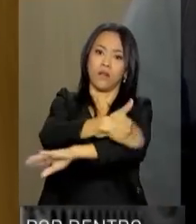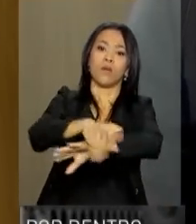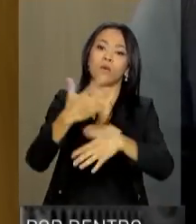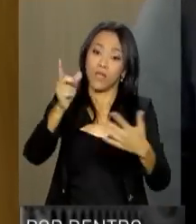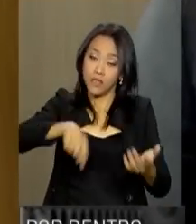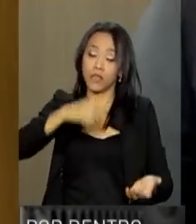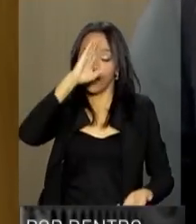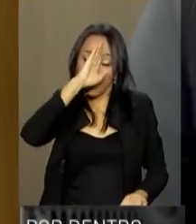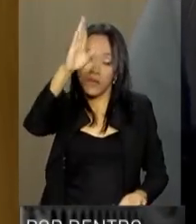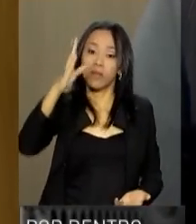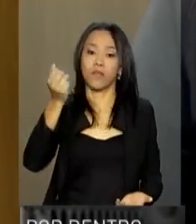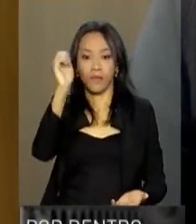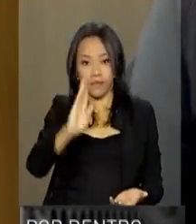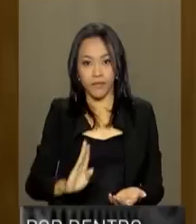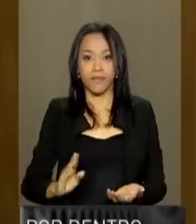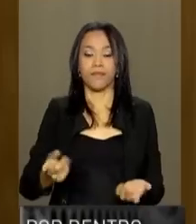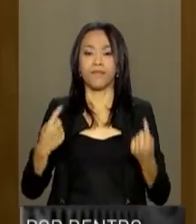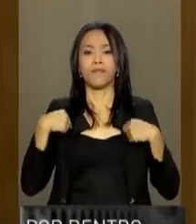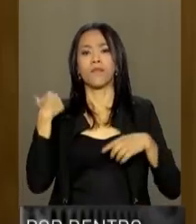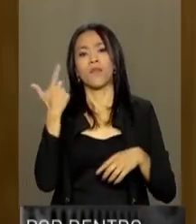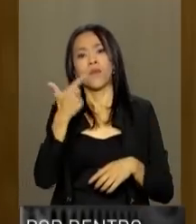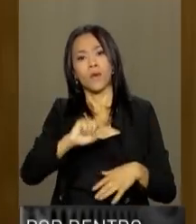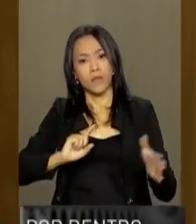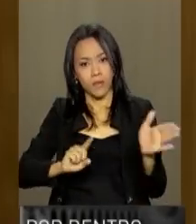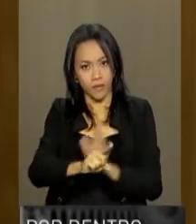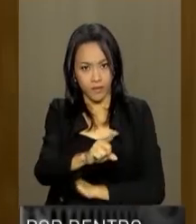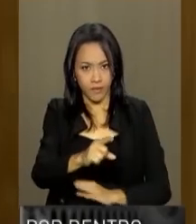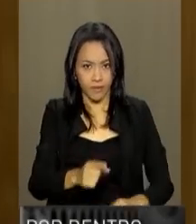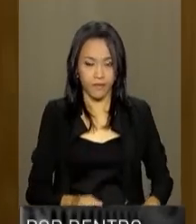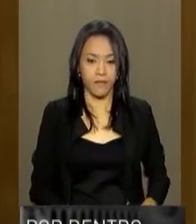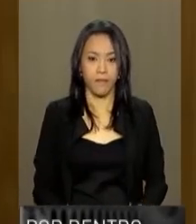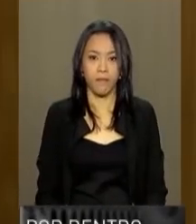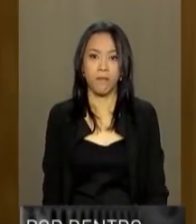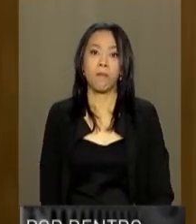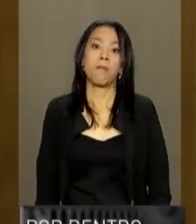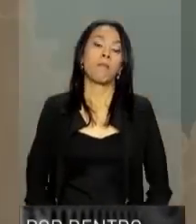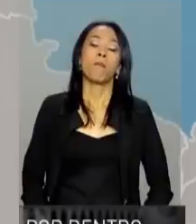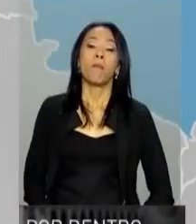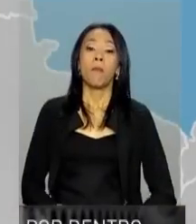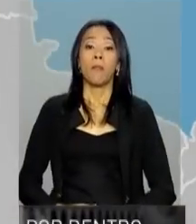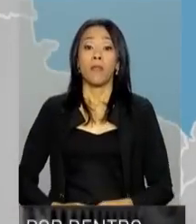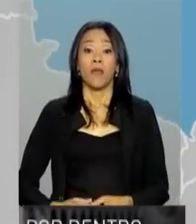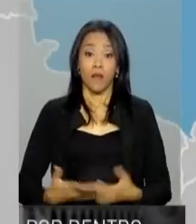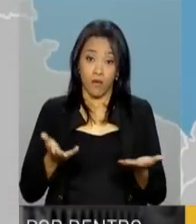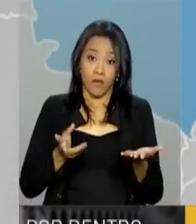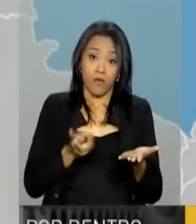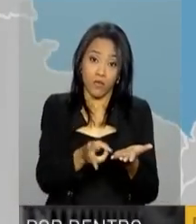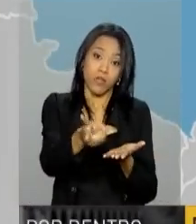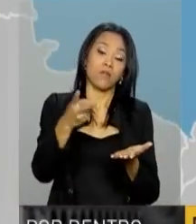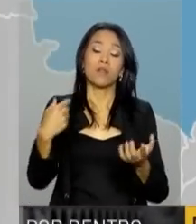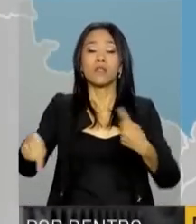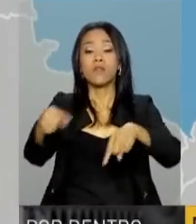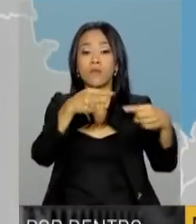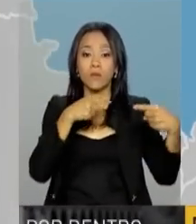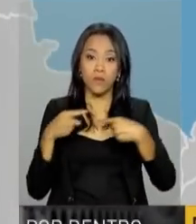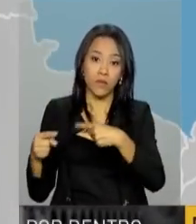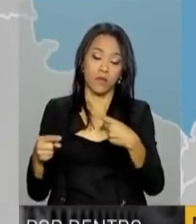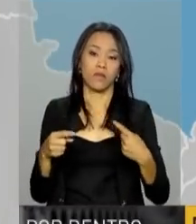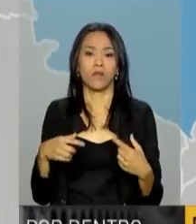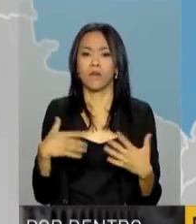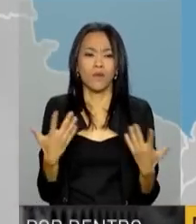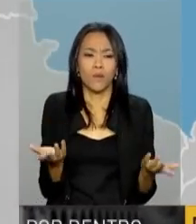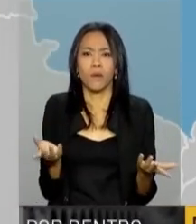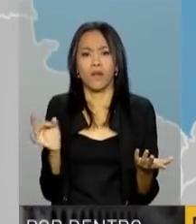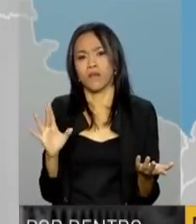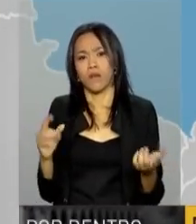país ruben salomão mas há uma pergunta para o ministro eu gostaria de continuar nesse debate é ministro é exatamente um